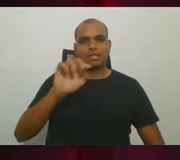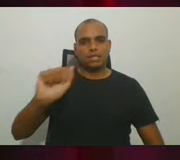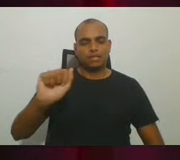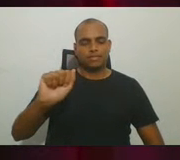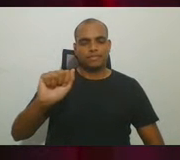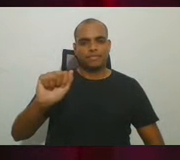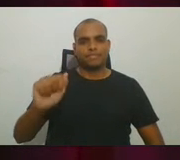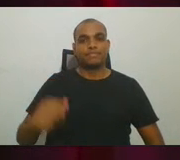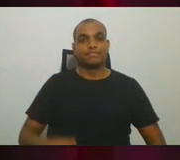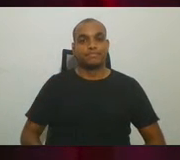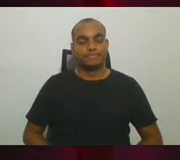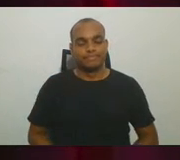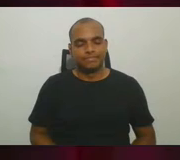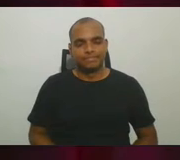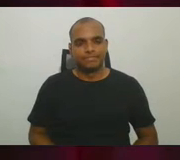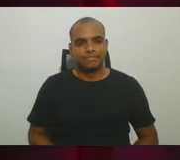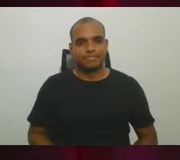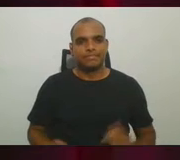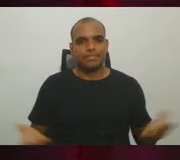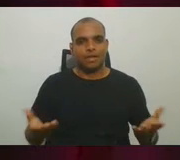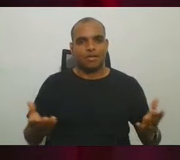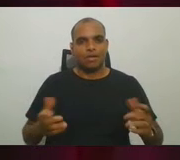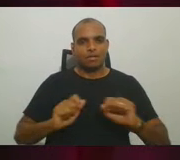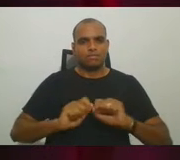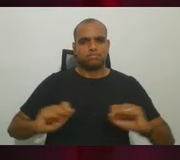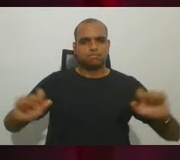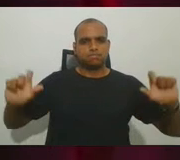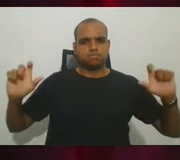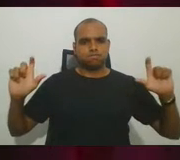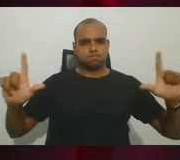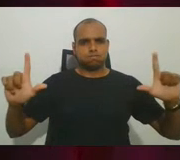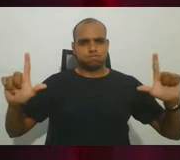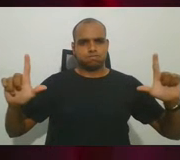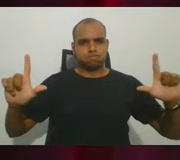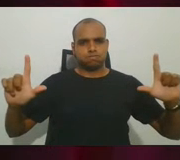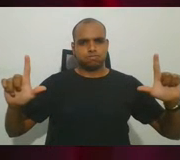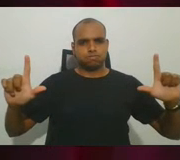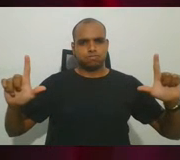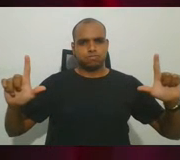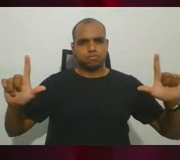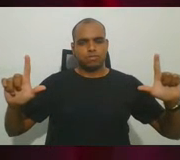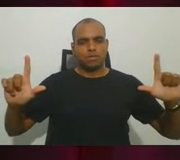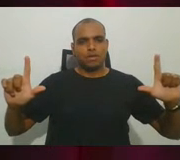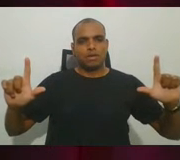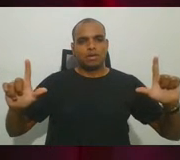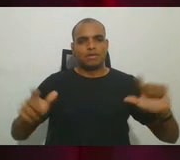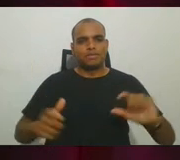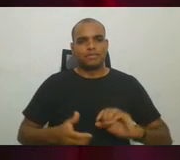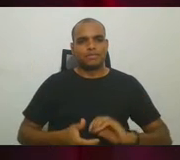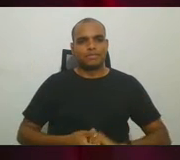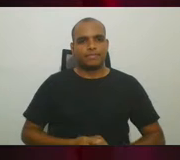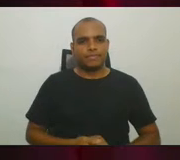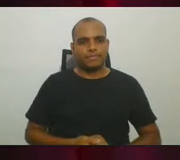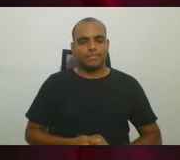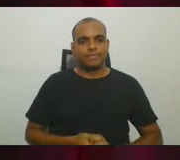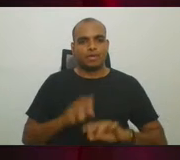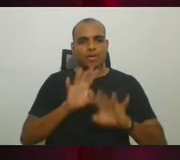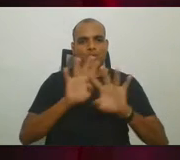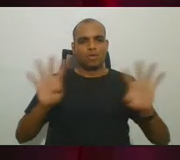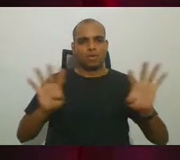e senhores, nos telões, a composição de Violeta Parra, com o coral